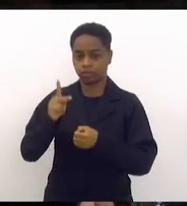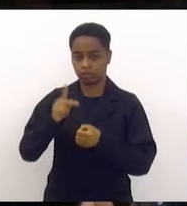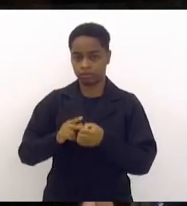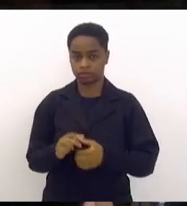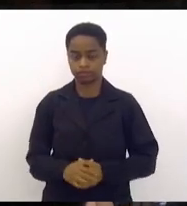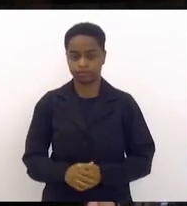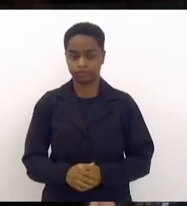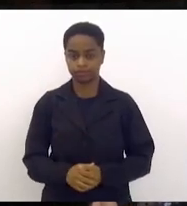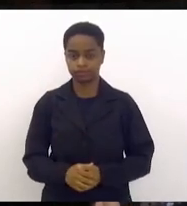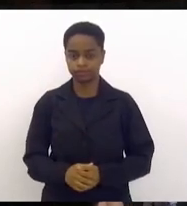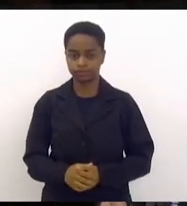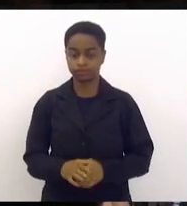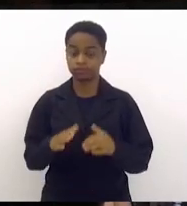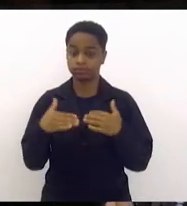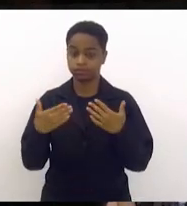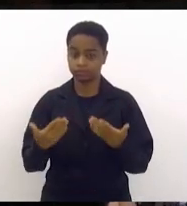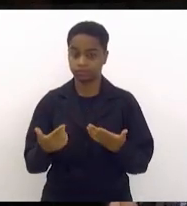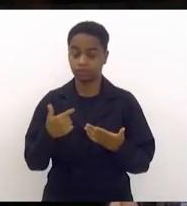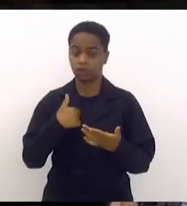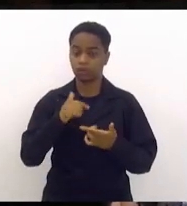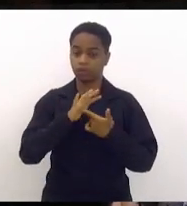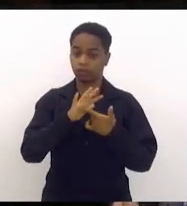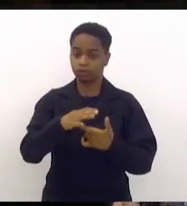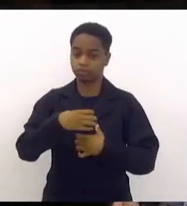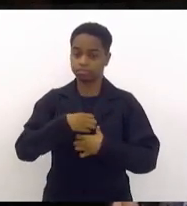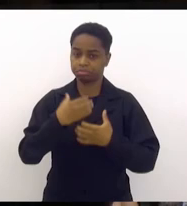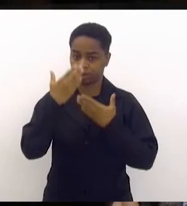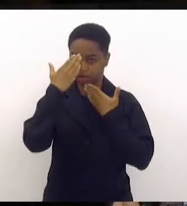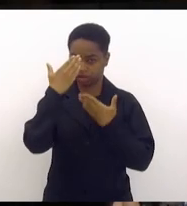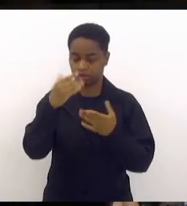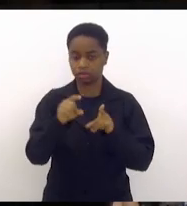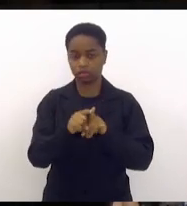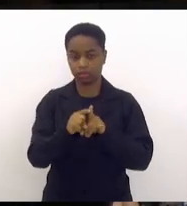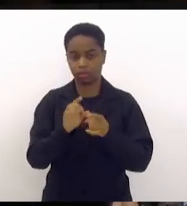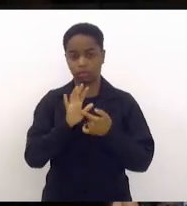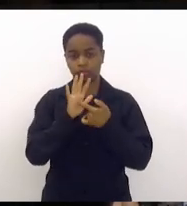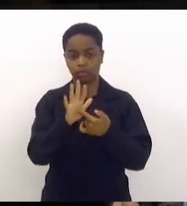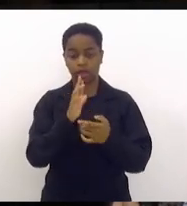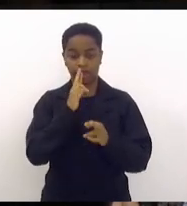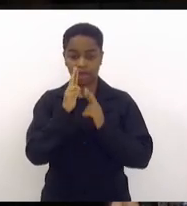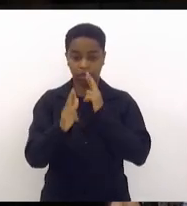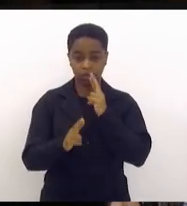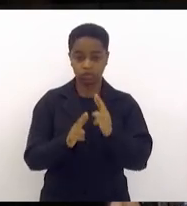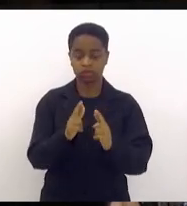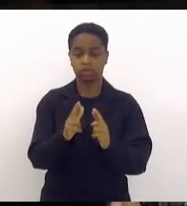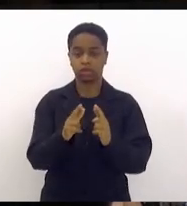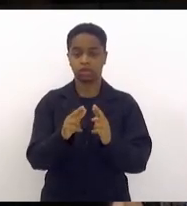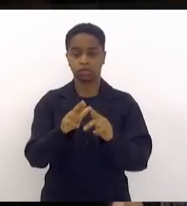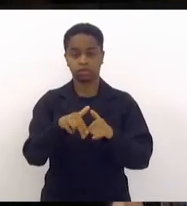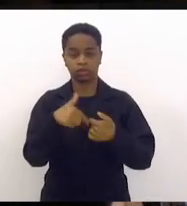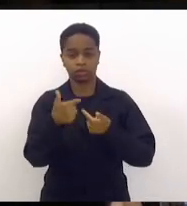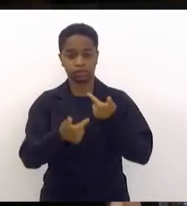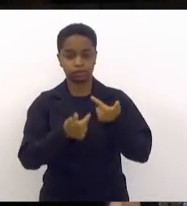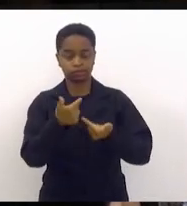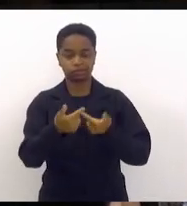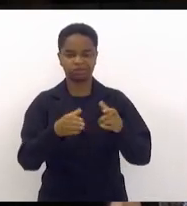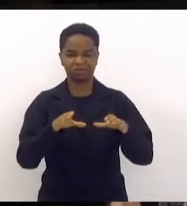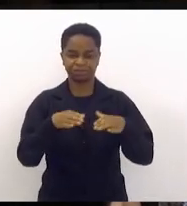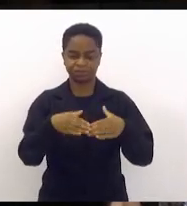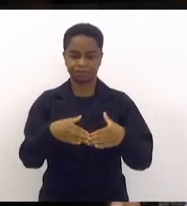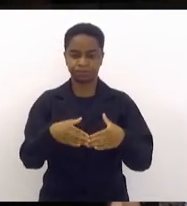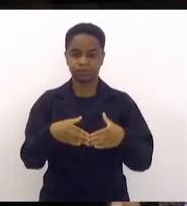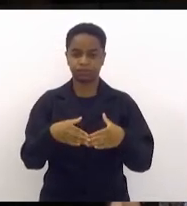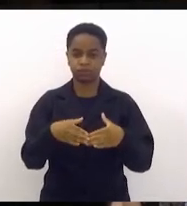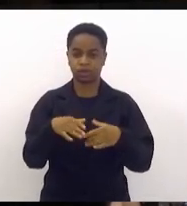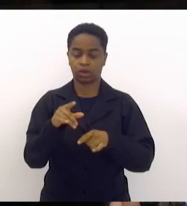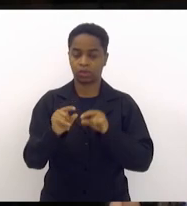então assim aqui eu externo essa gratidão e dizer que resultado dos trabalhos desta comissão